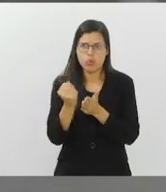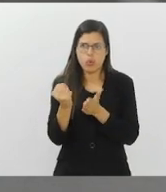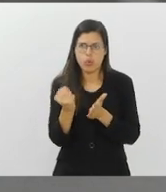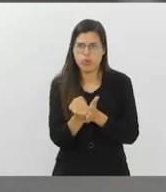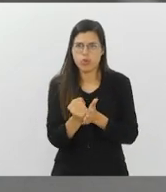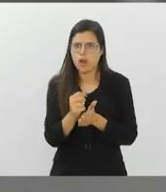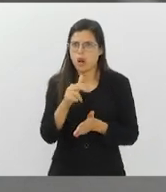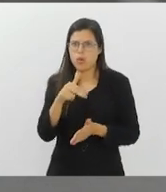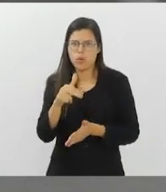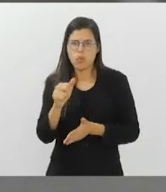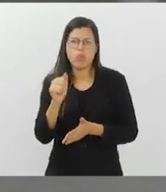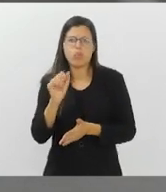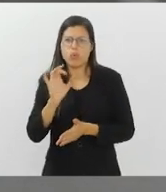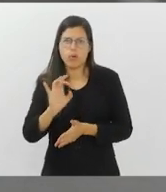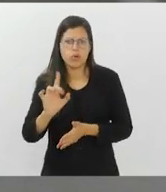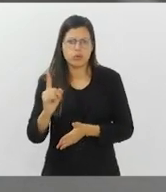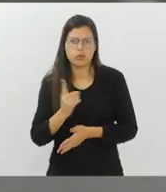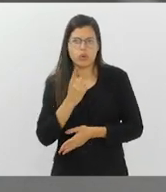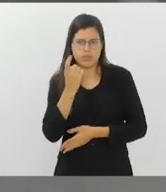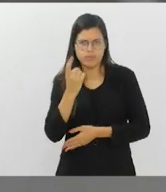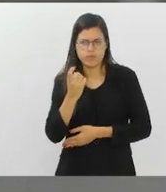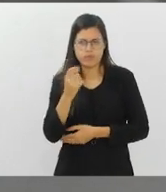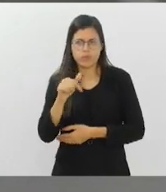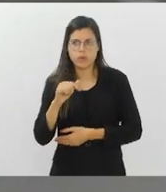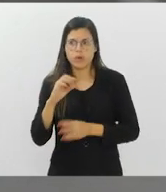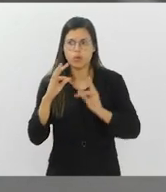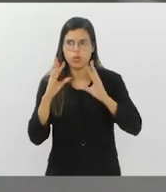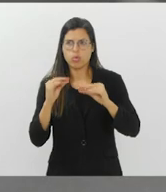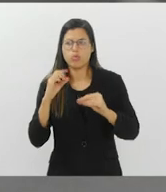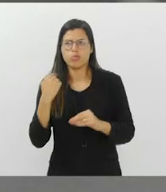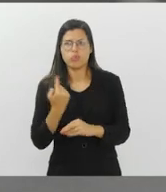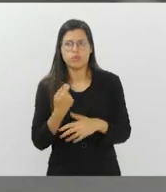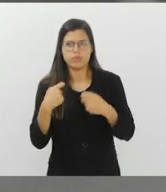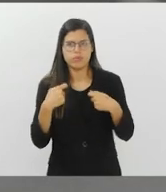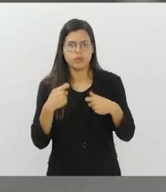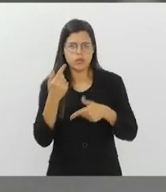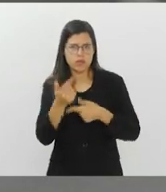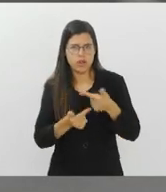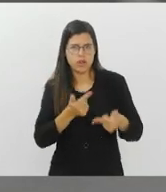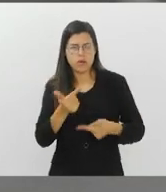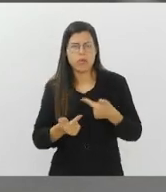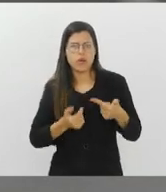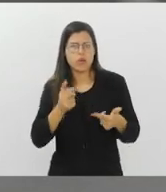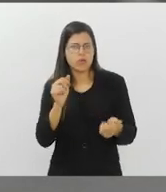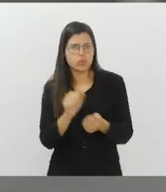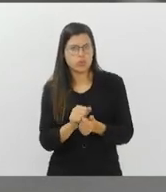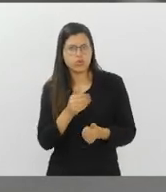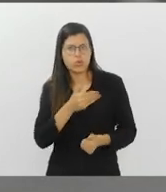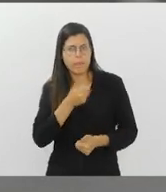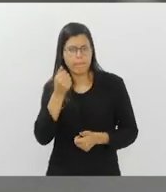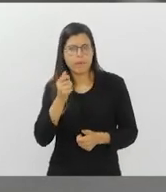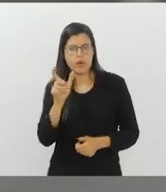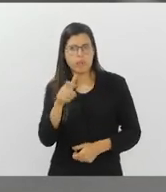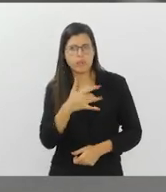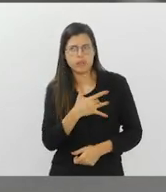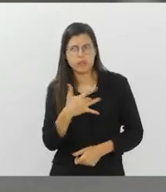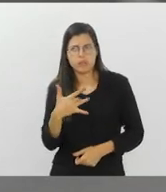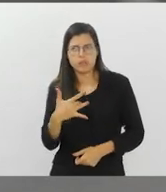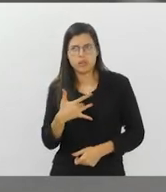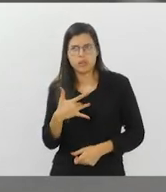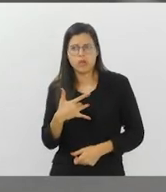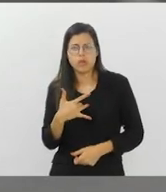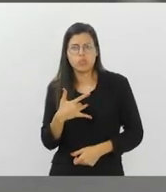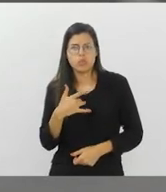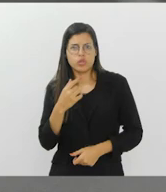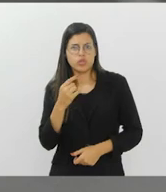jamais um único indivíduo. Todos nós precisamos trabalhar juntos para melhorar os planos de saúde que atendem a 1/4 da